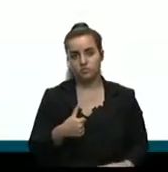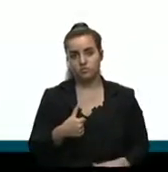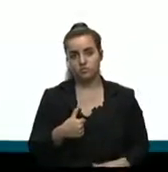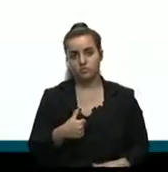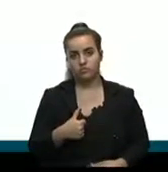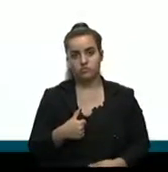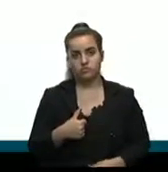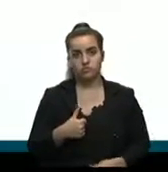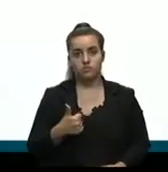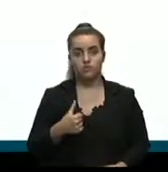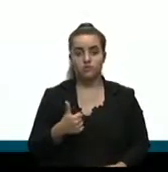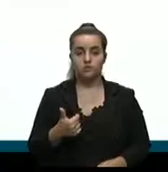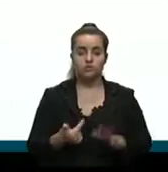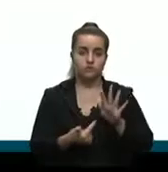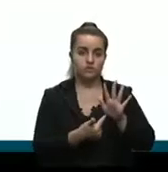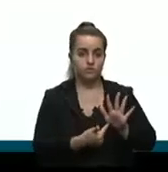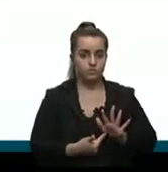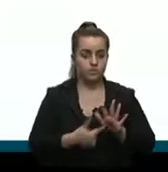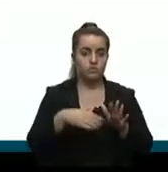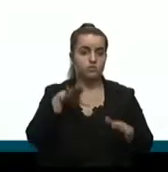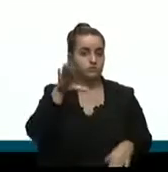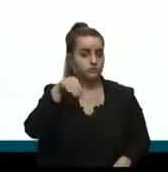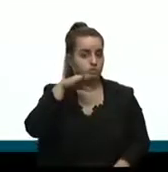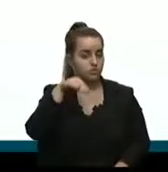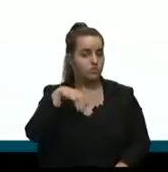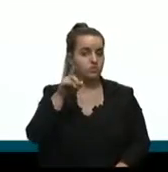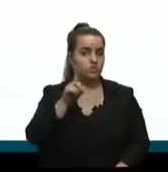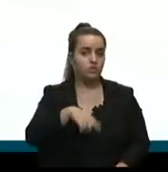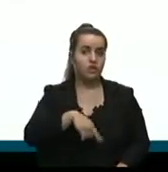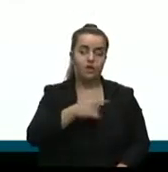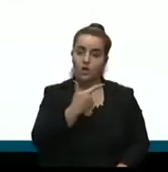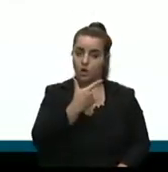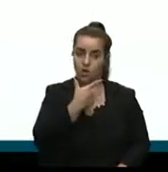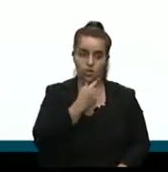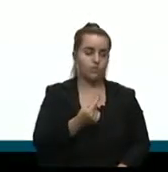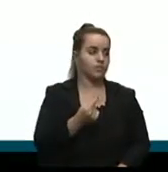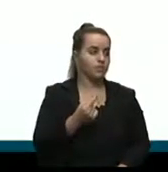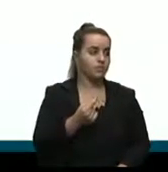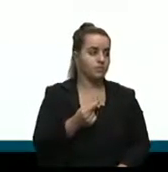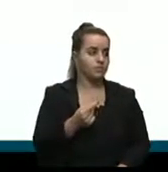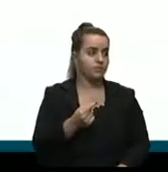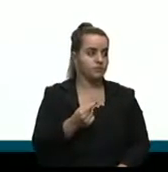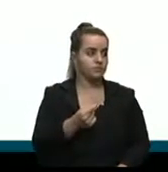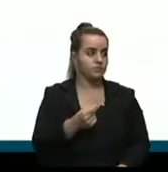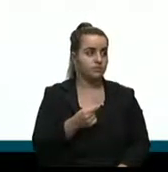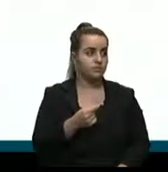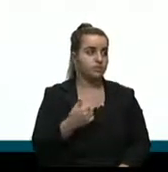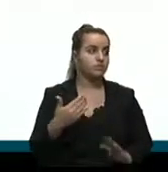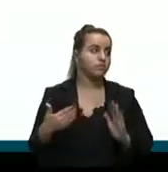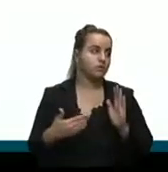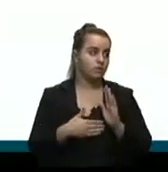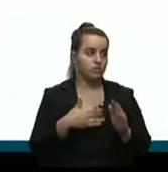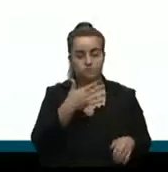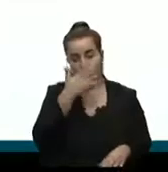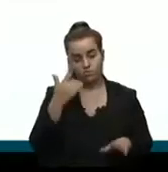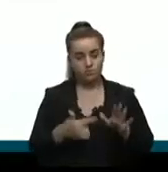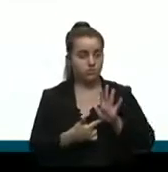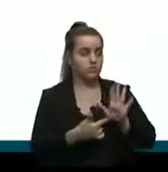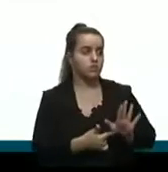da amostra, 11 dos funcionários, são do sexo masculino. E o total de elementos